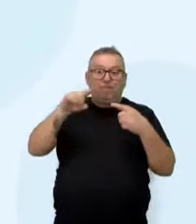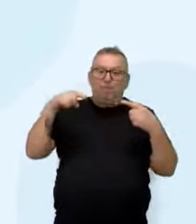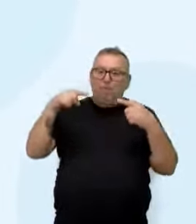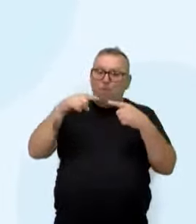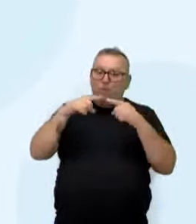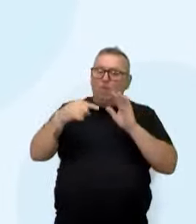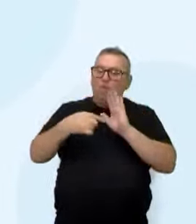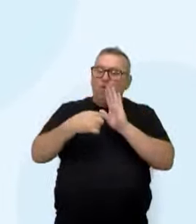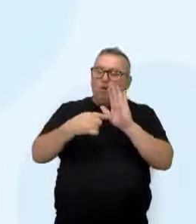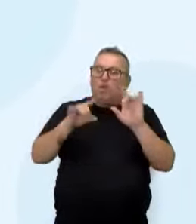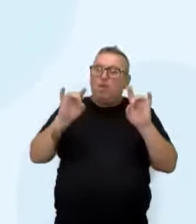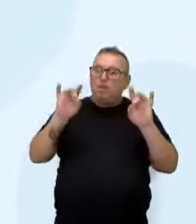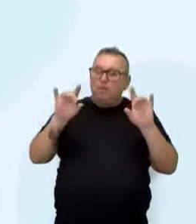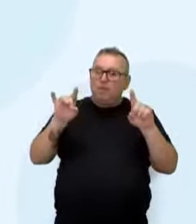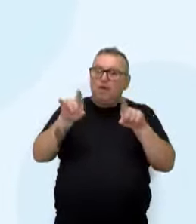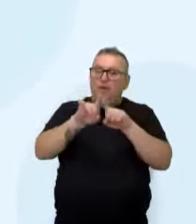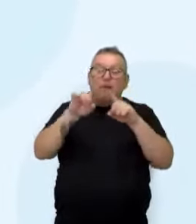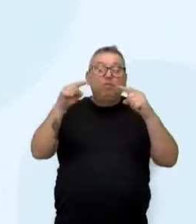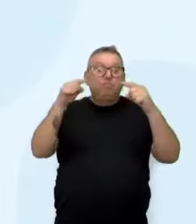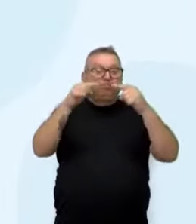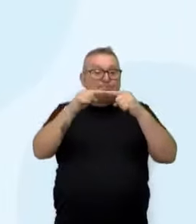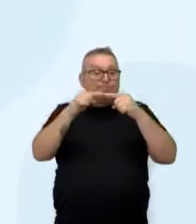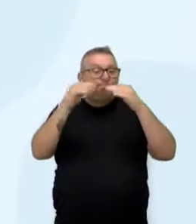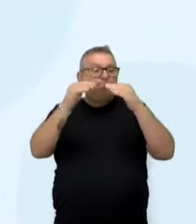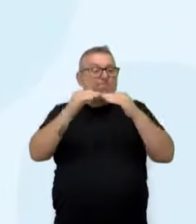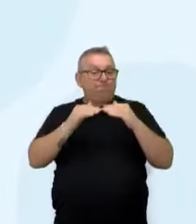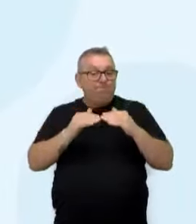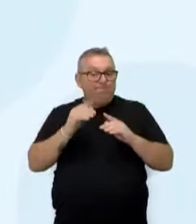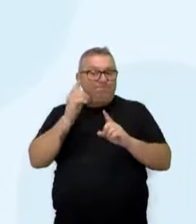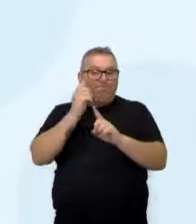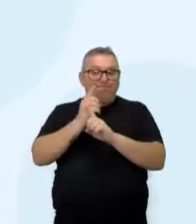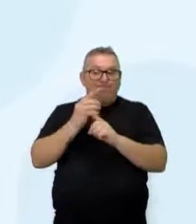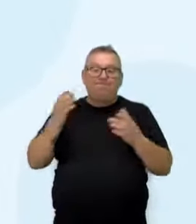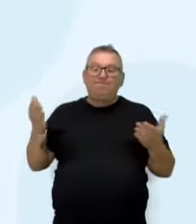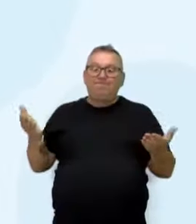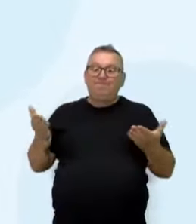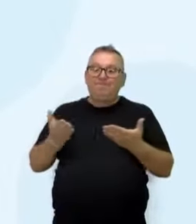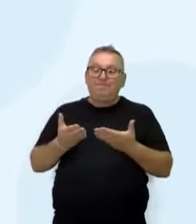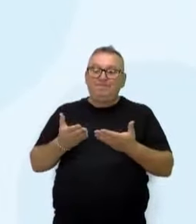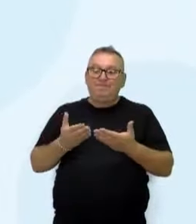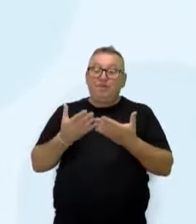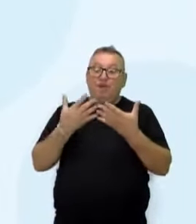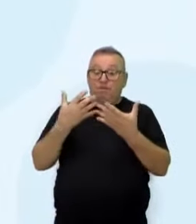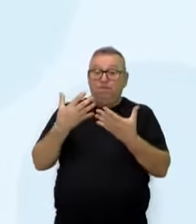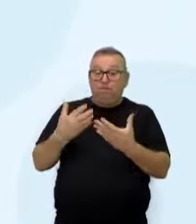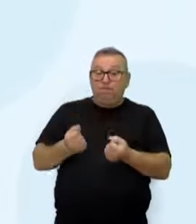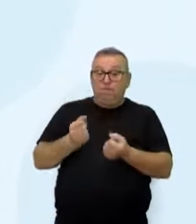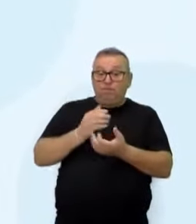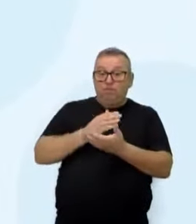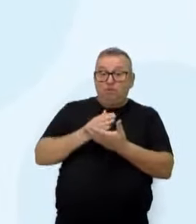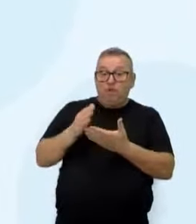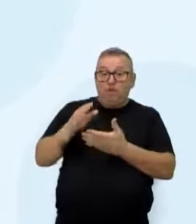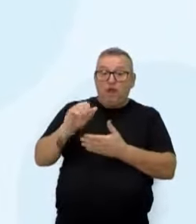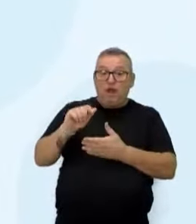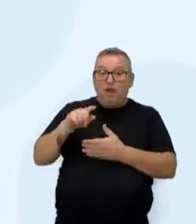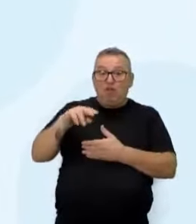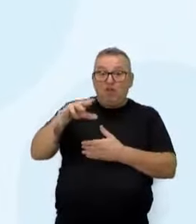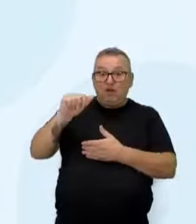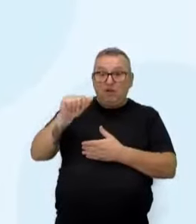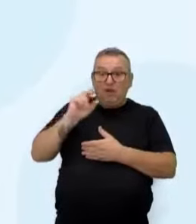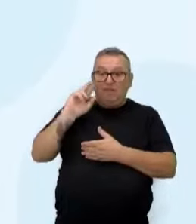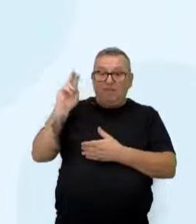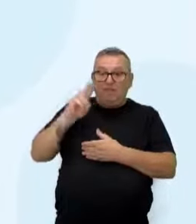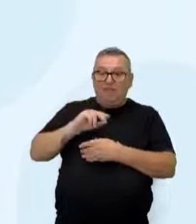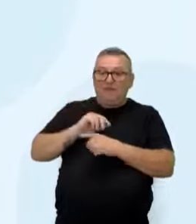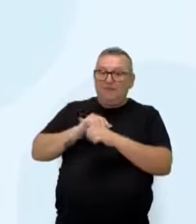objetivos específicos alinhados desse nosso encontro de hoje. Vamos, então, para a nossa agenda. Então, qual é a